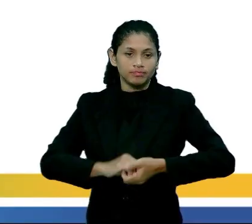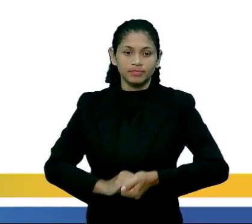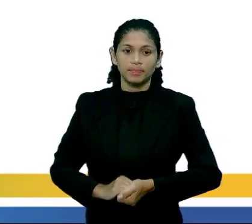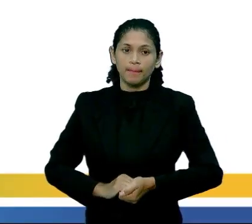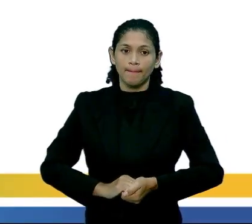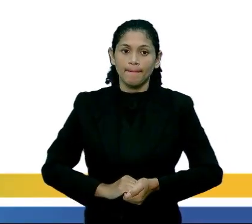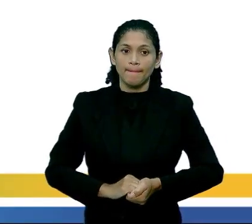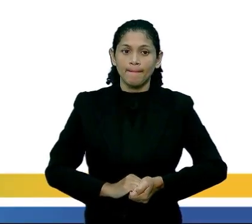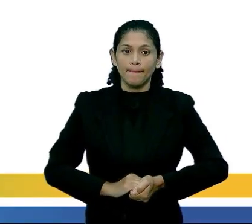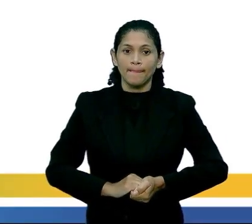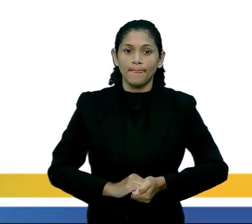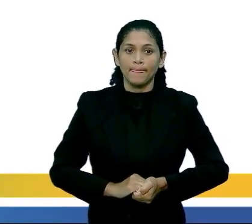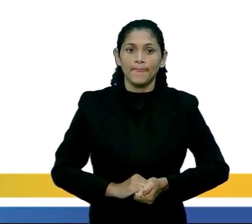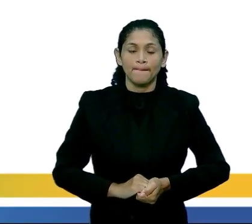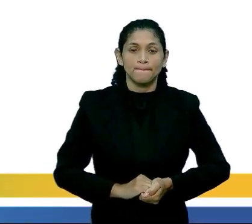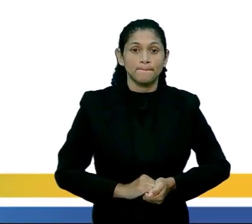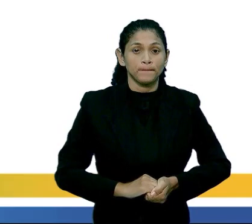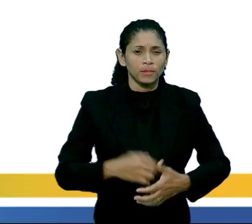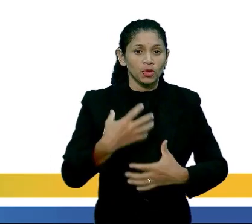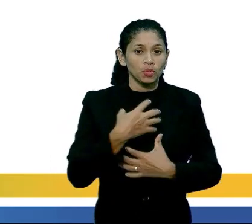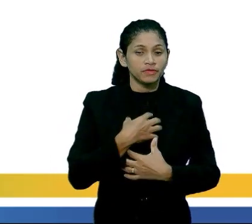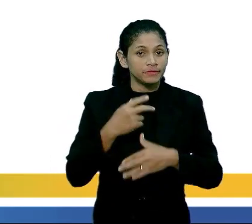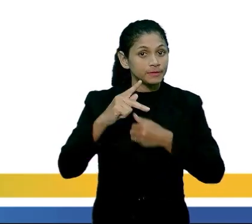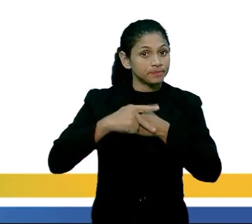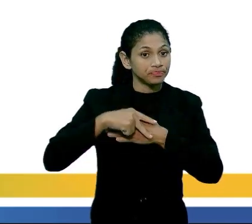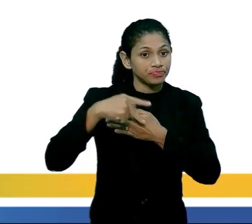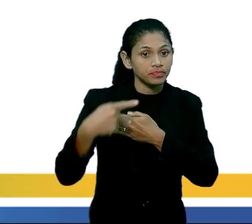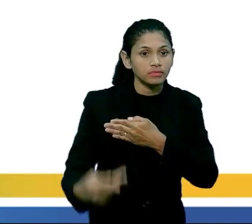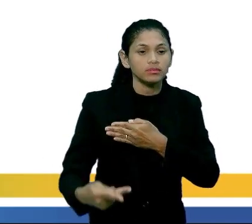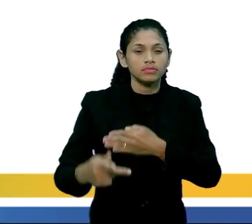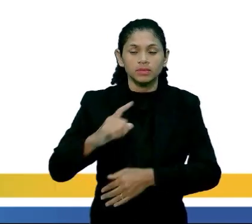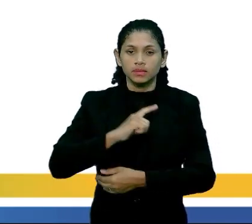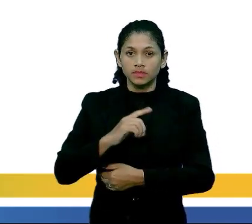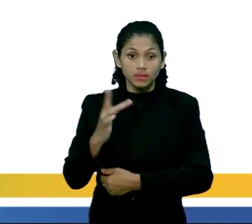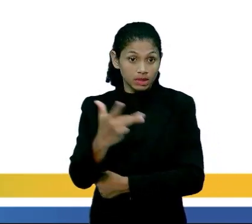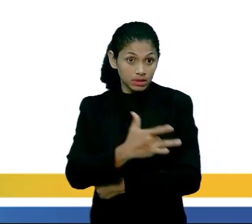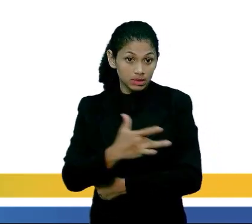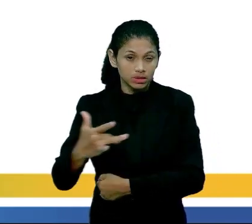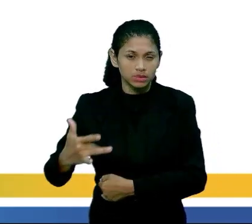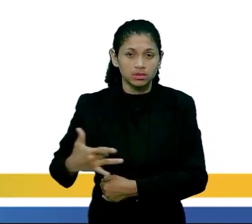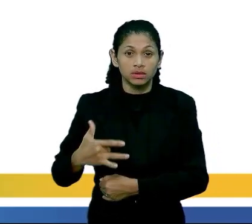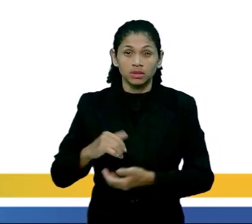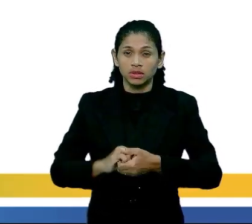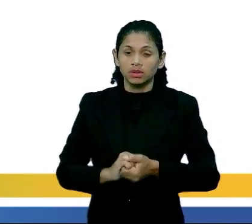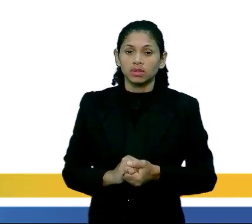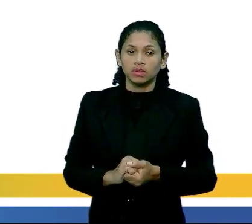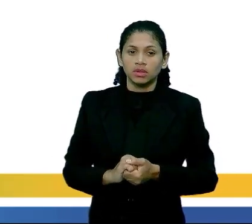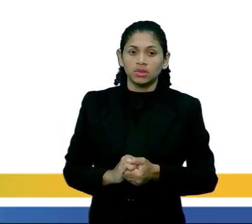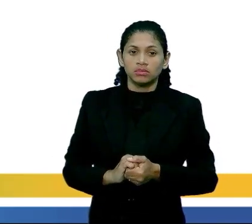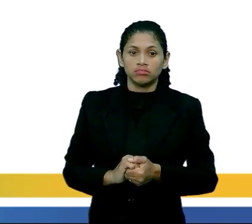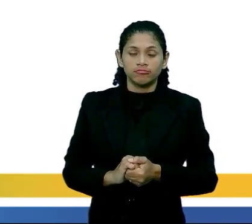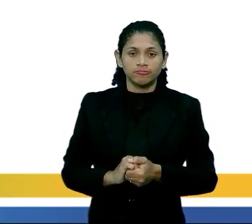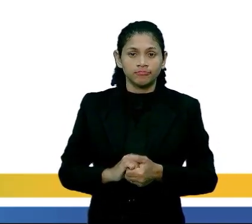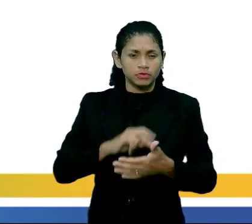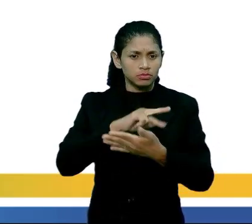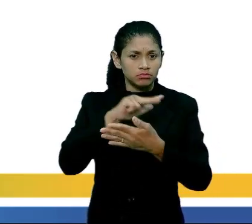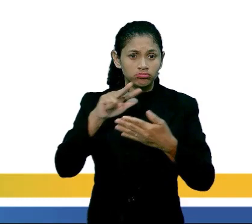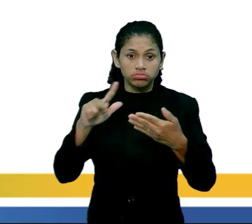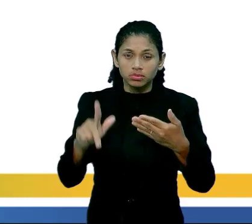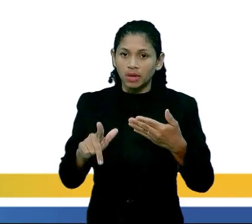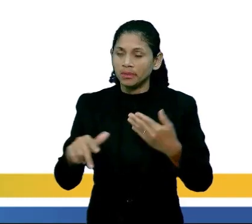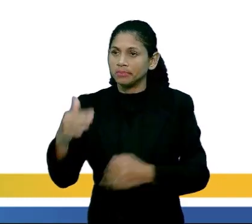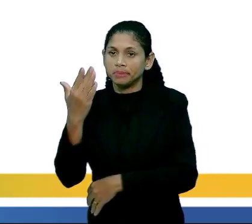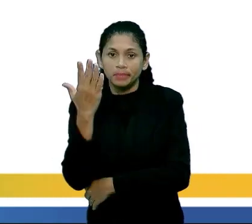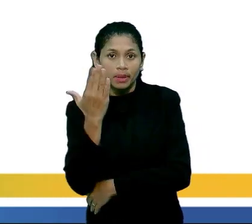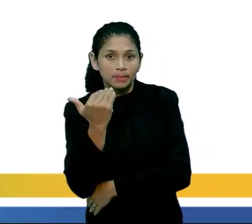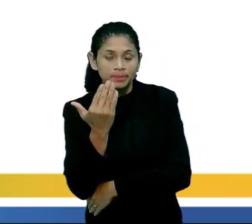Ó, efeito e consequência, né? Tem essa correlação social, que são transtornos alimentares, dissociação de imagem corporal. Como exemplo,